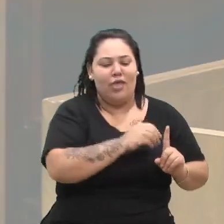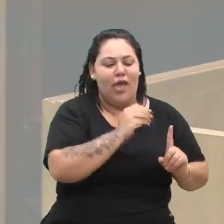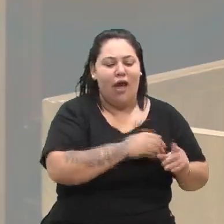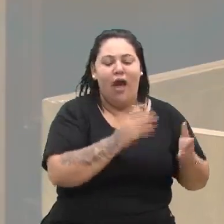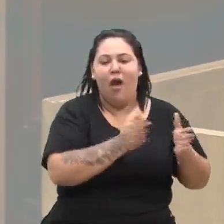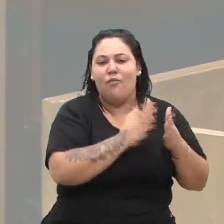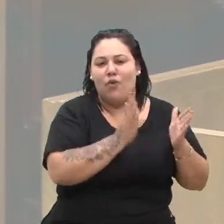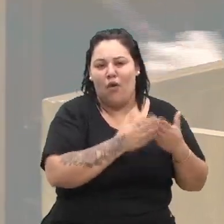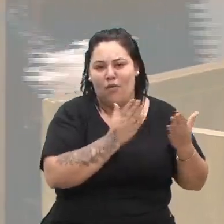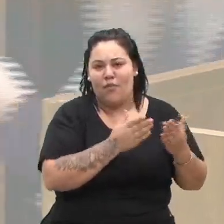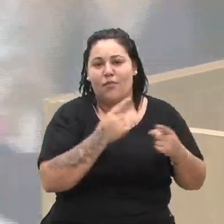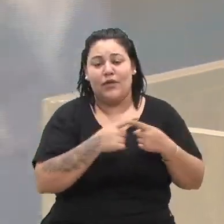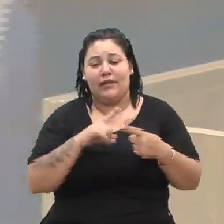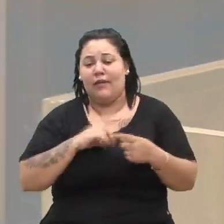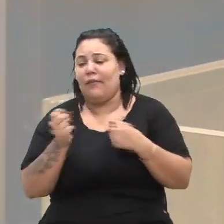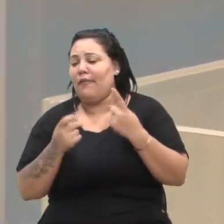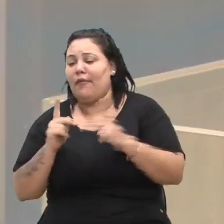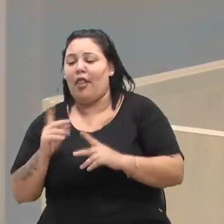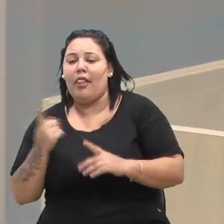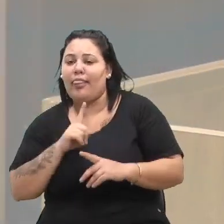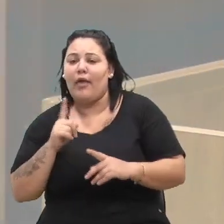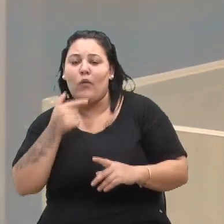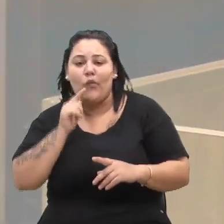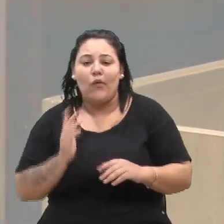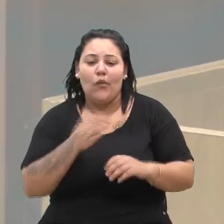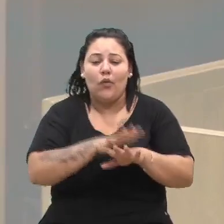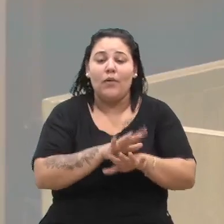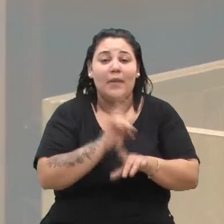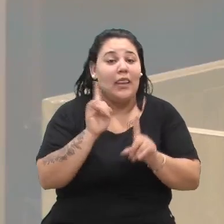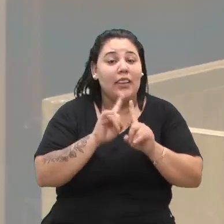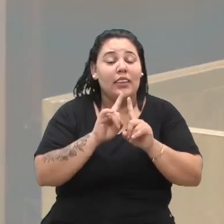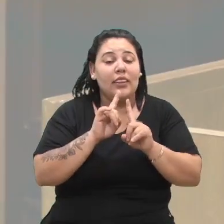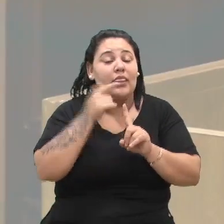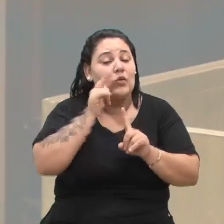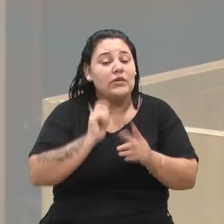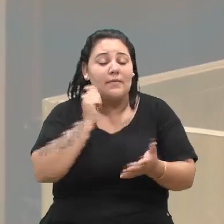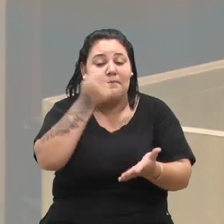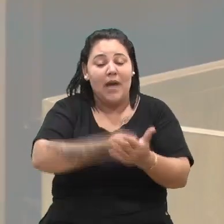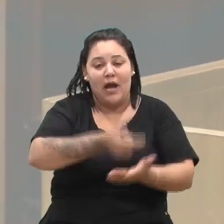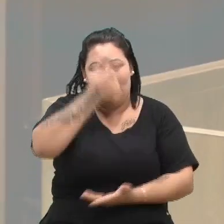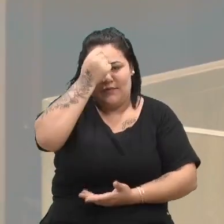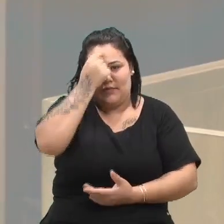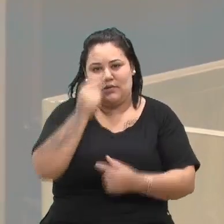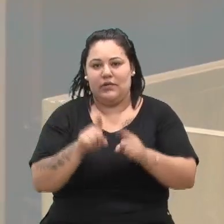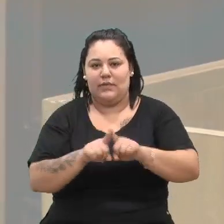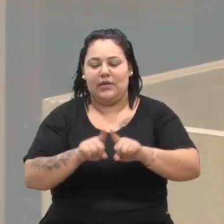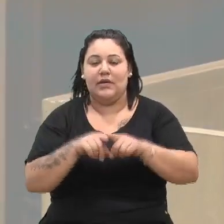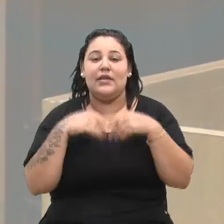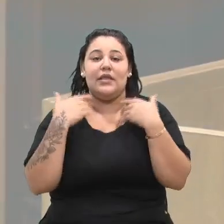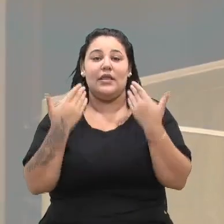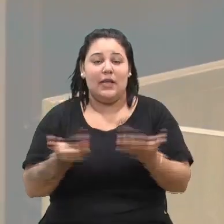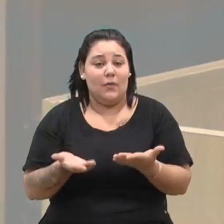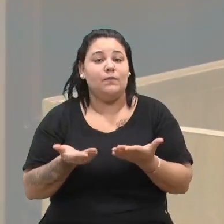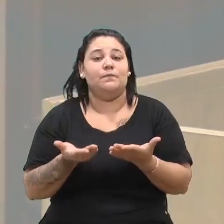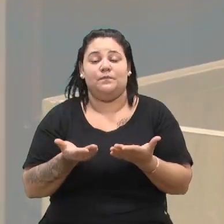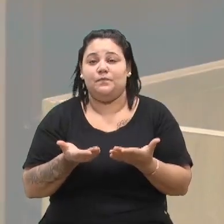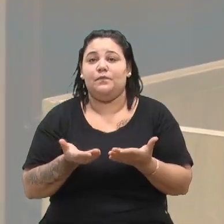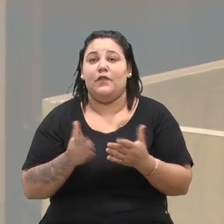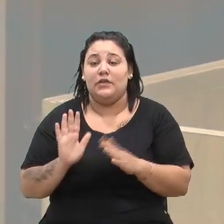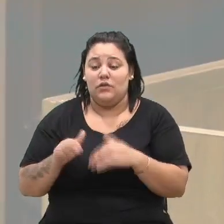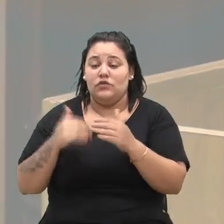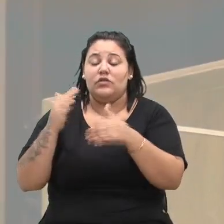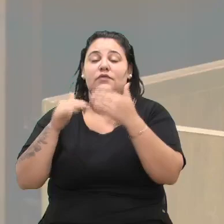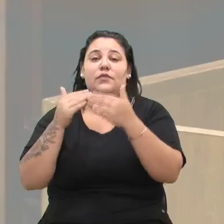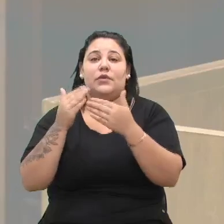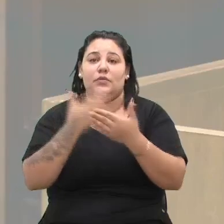que não se incluem, mas que não conseguem pagar uma universidade também. Então, vai ser um desenvolvimento para